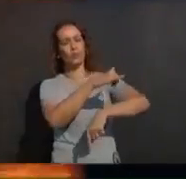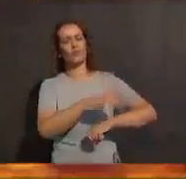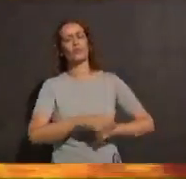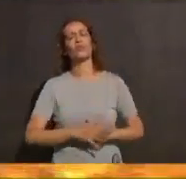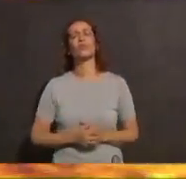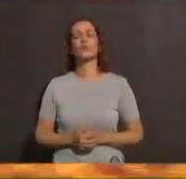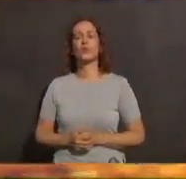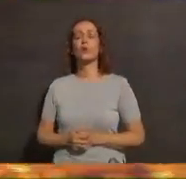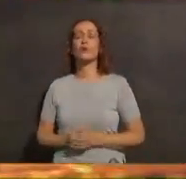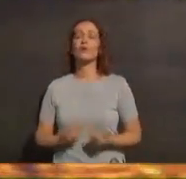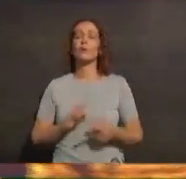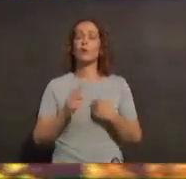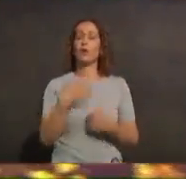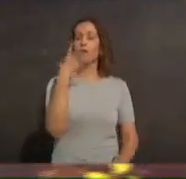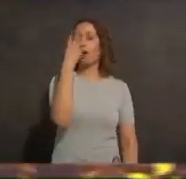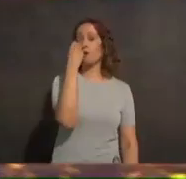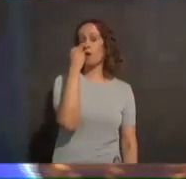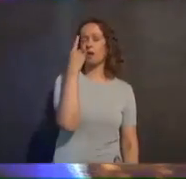ele me mandou as fotos chorando.